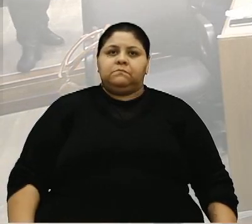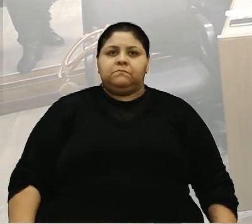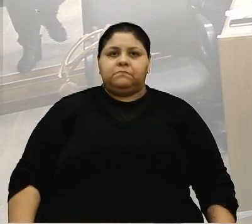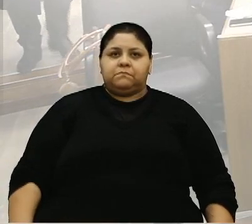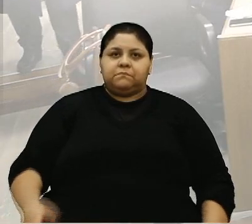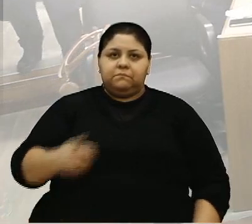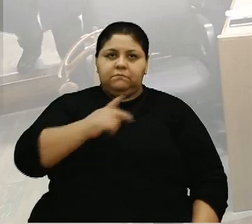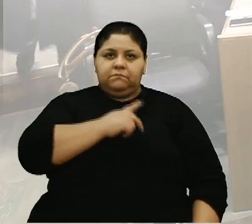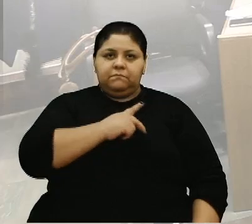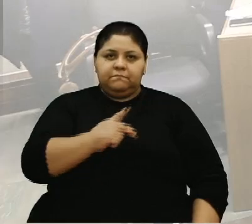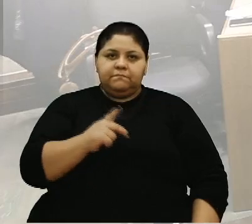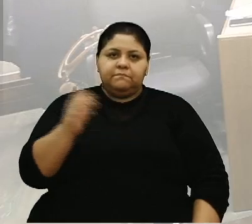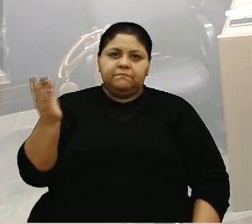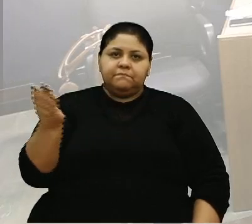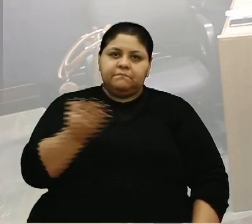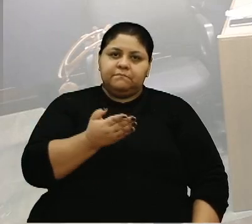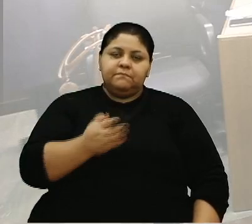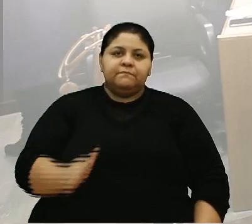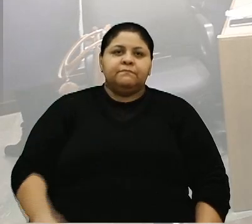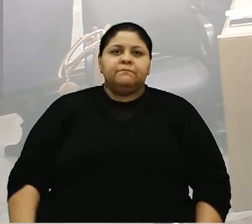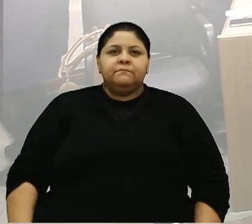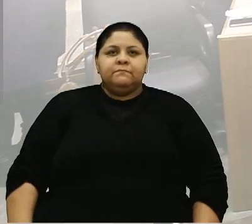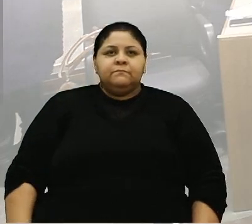Senhor presidente, nobres pares,